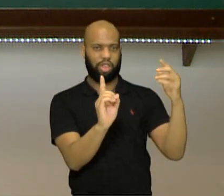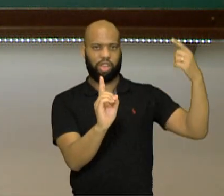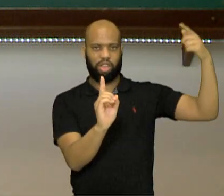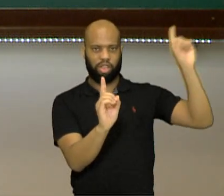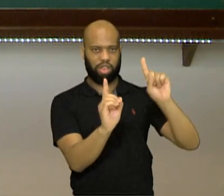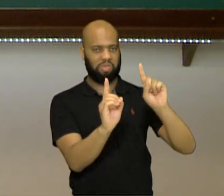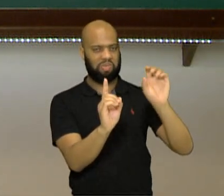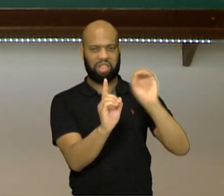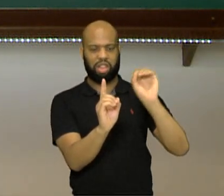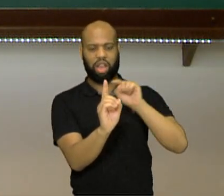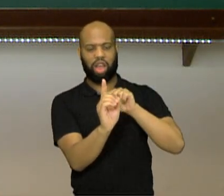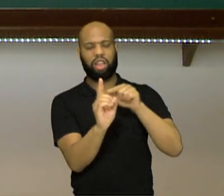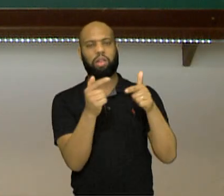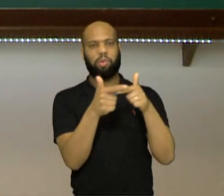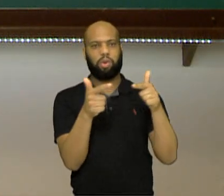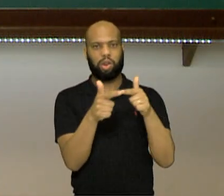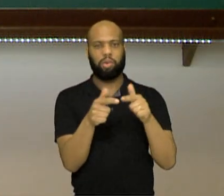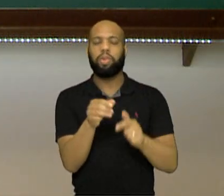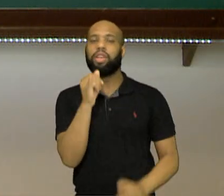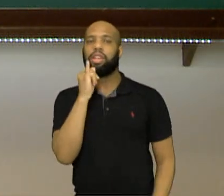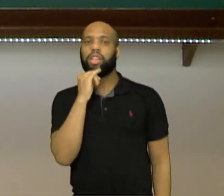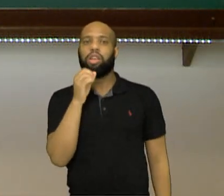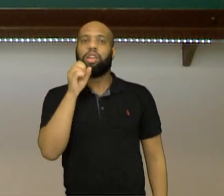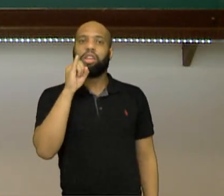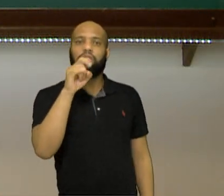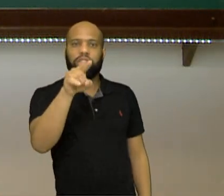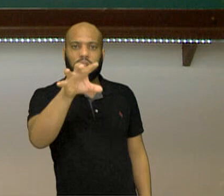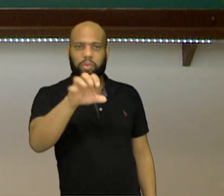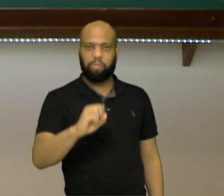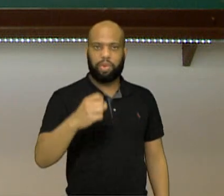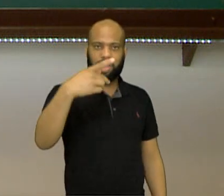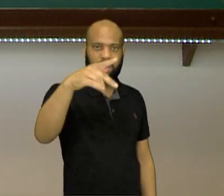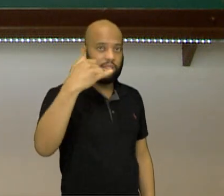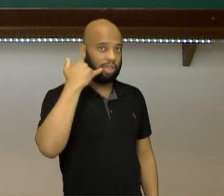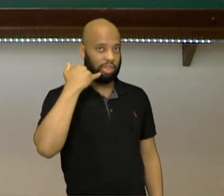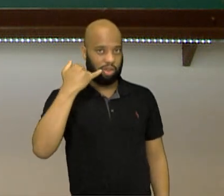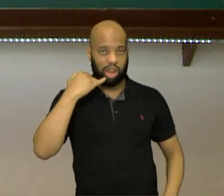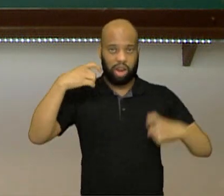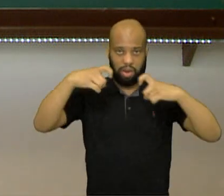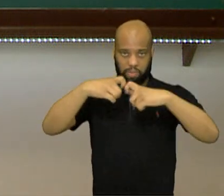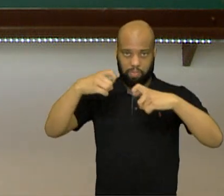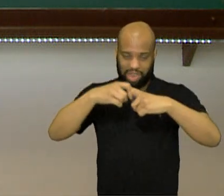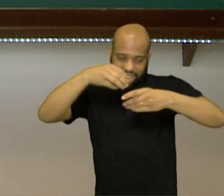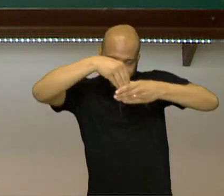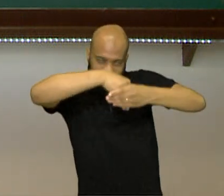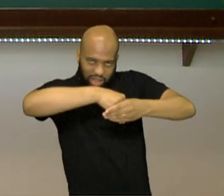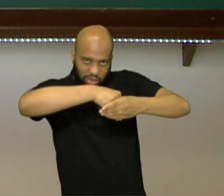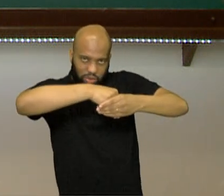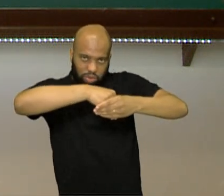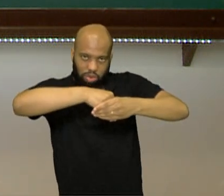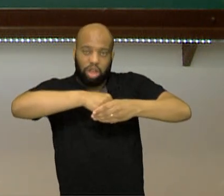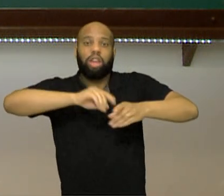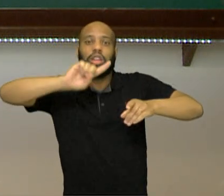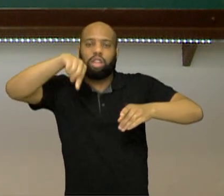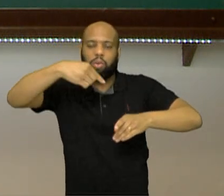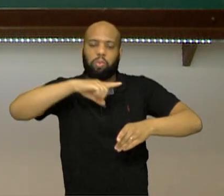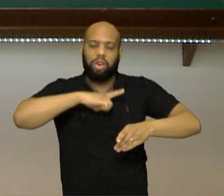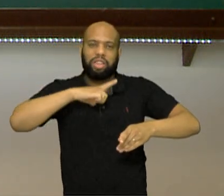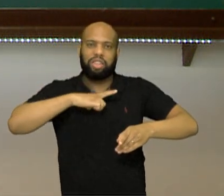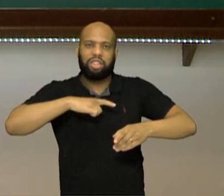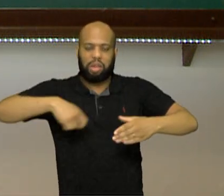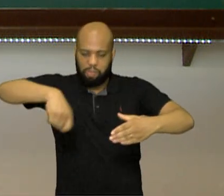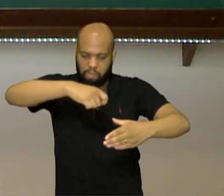seu celular e colocando uma meia, e colocando dentro de uma panela. Tampa a panela. Põe o celular dentro de uma meia